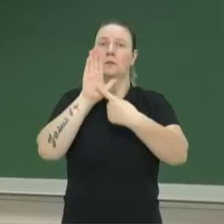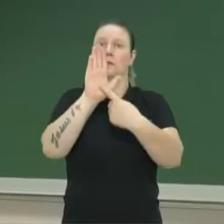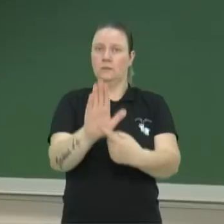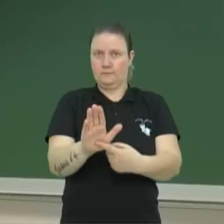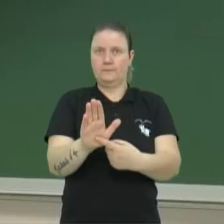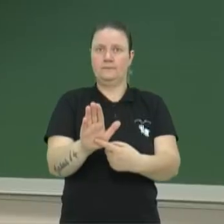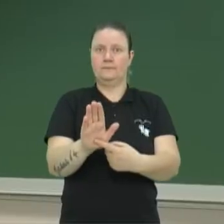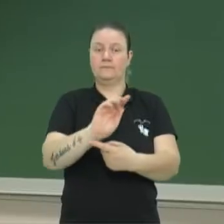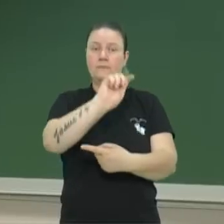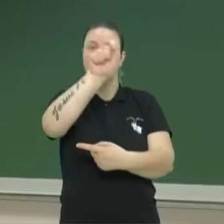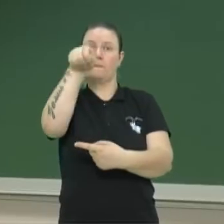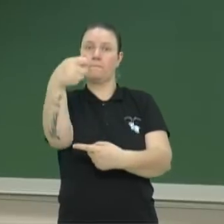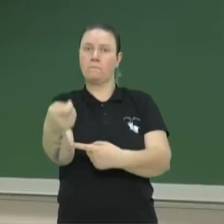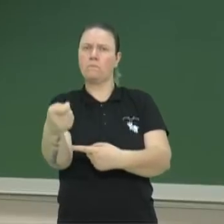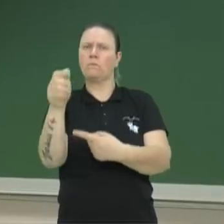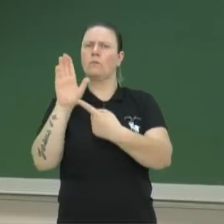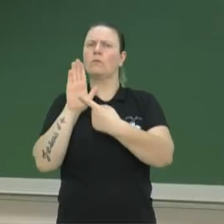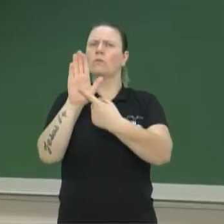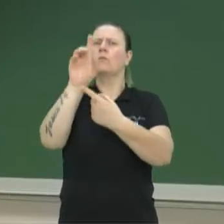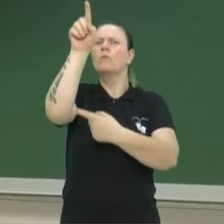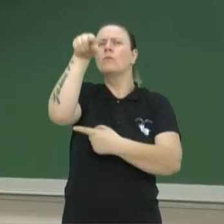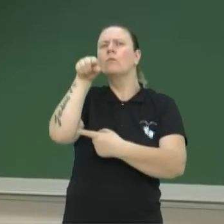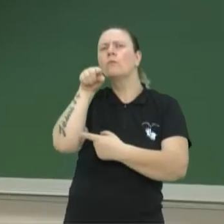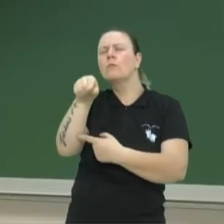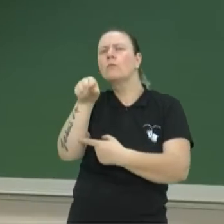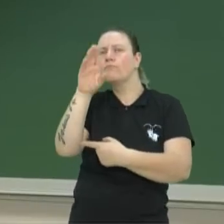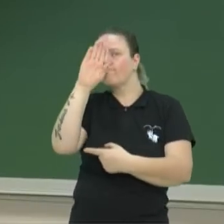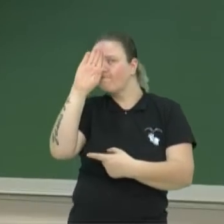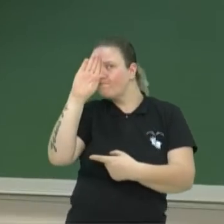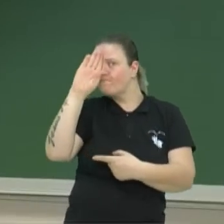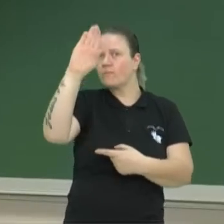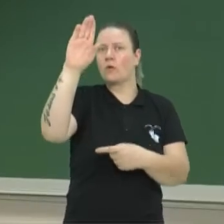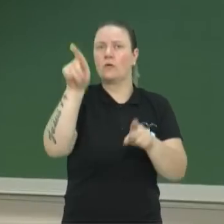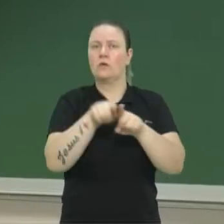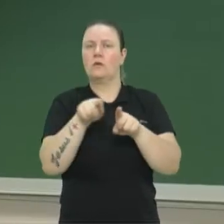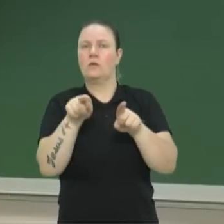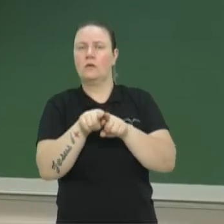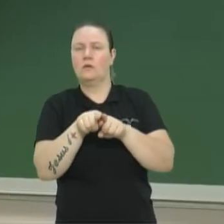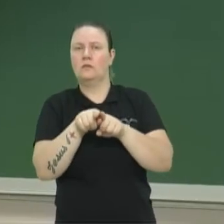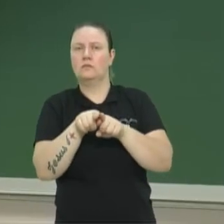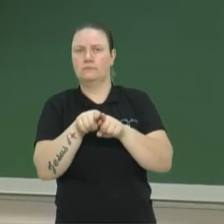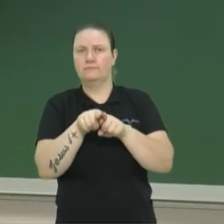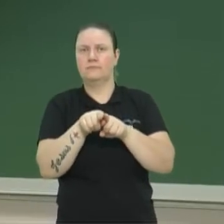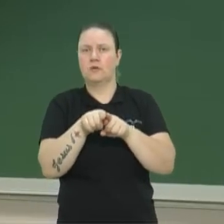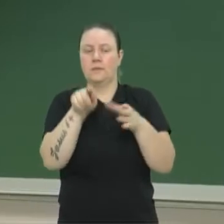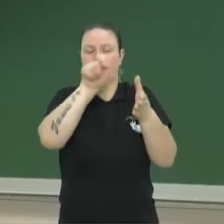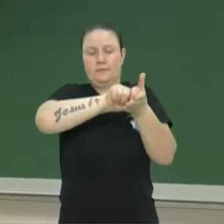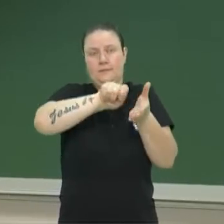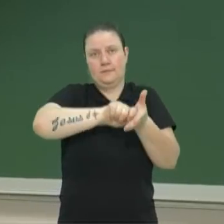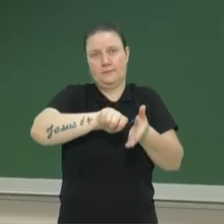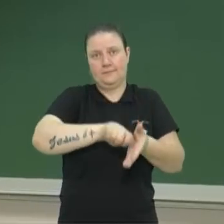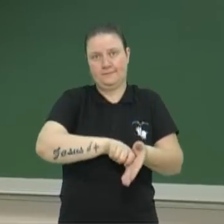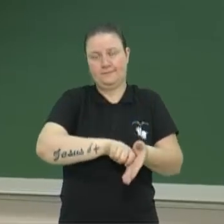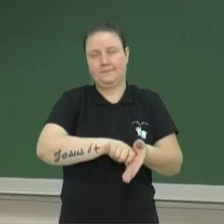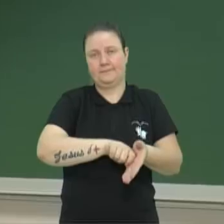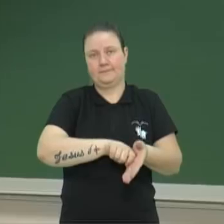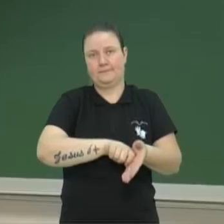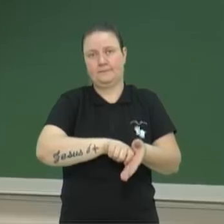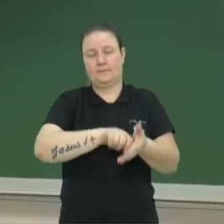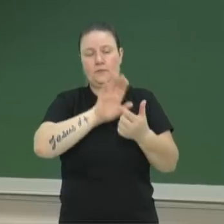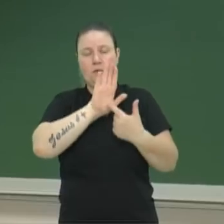esse sinal, né, esse ponto de exclamação, ele é fundamental também na questão da escrita, né? Para dar